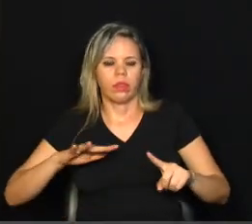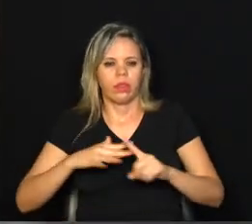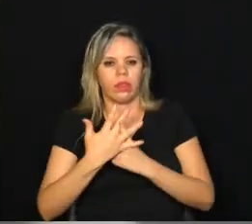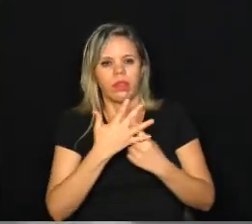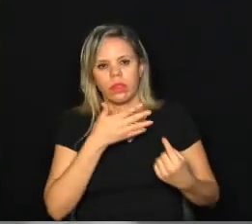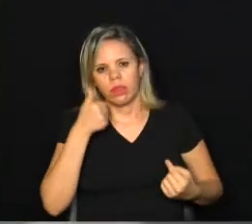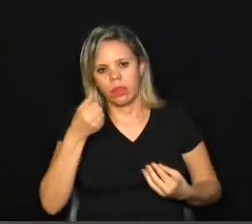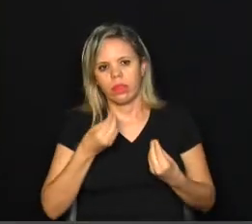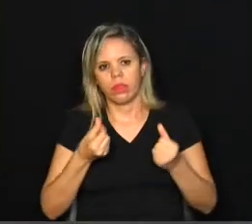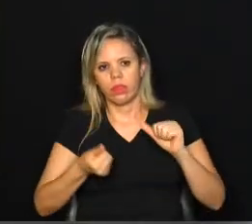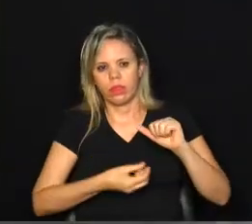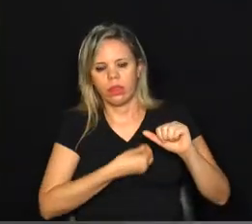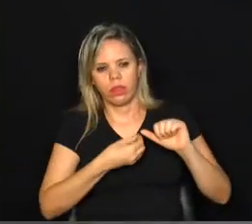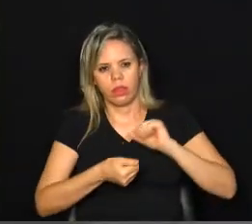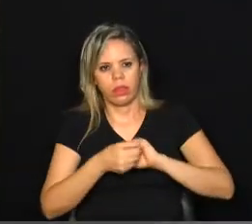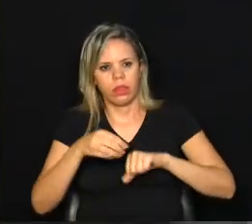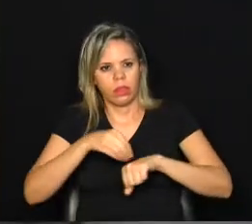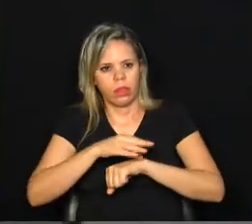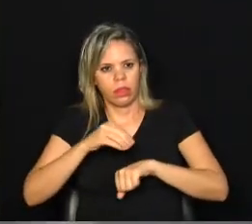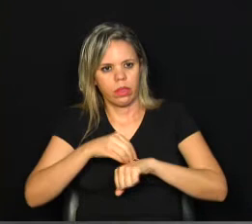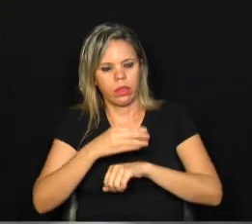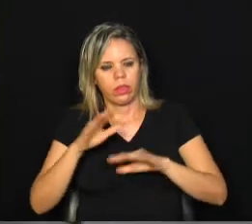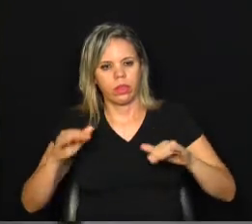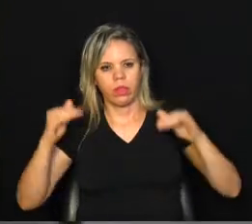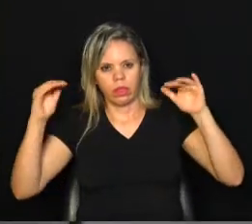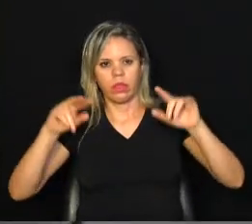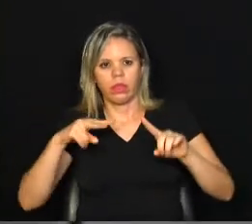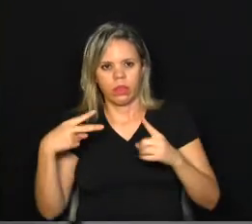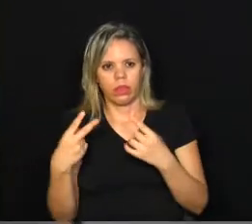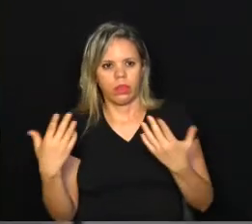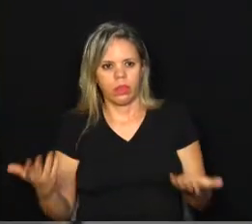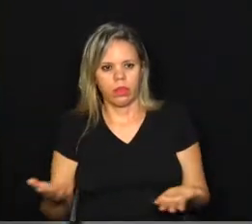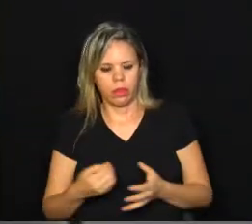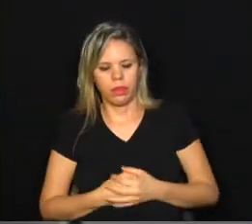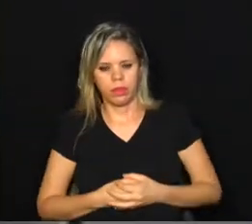a qualidade de vida e para trazer riqueza em todos os aspectos, né?